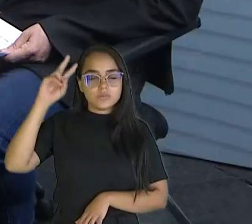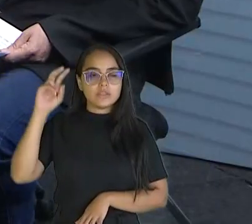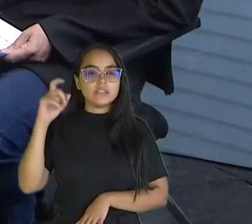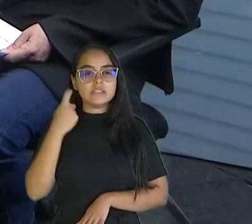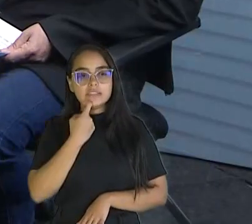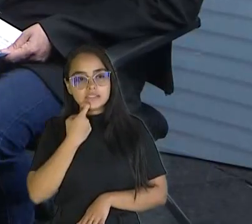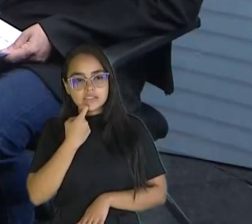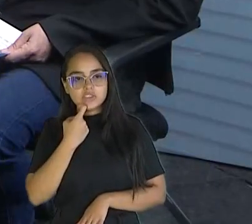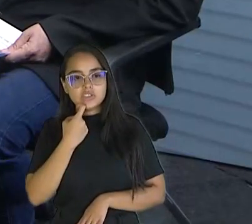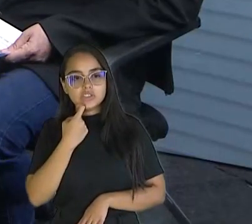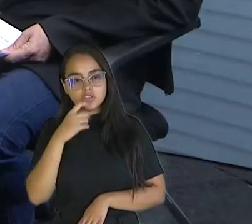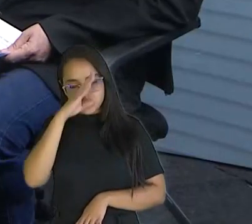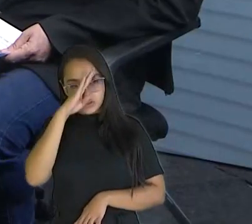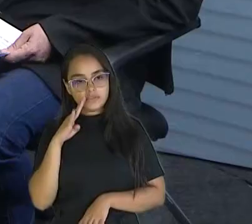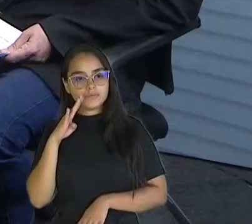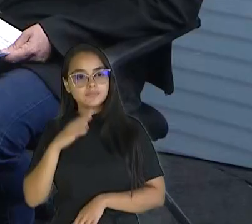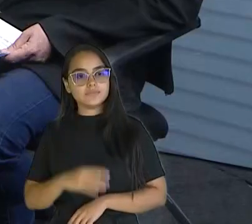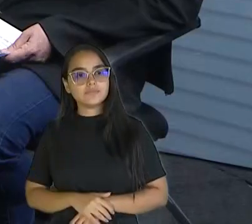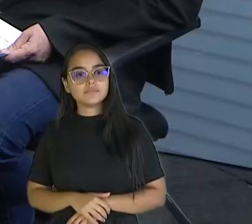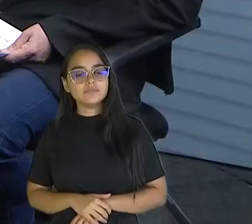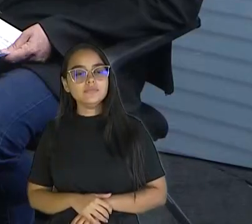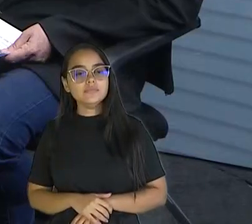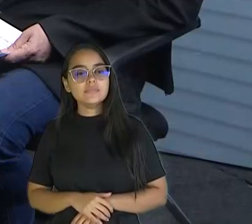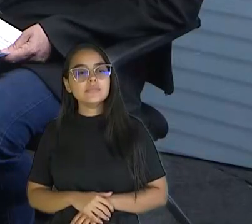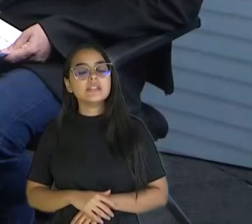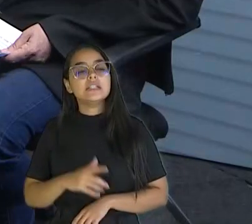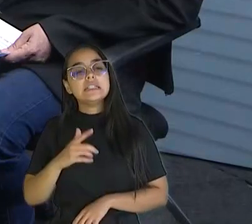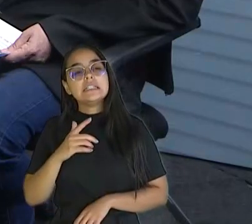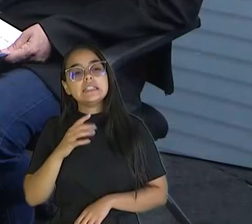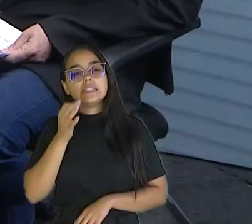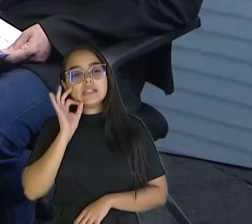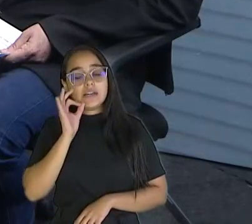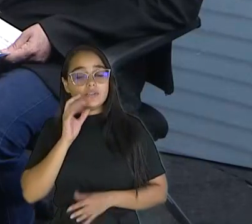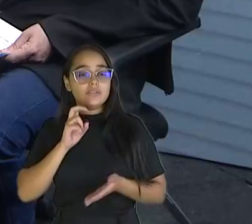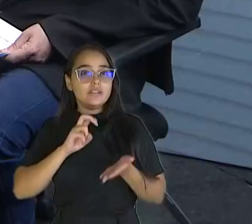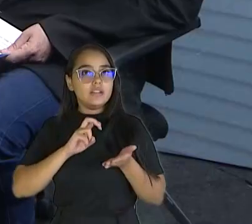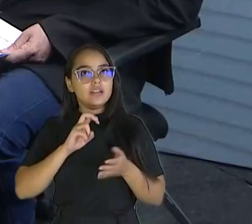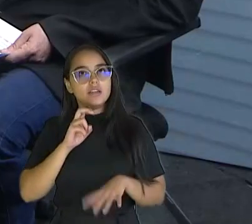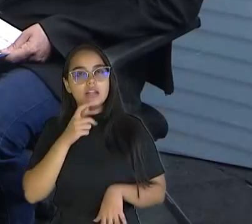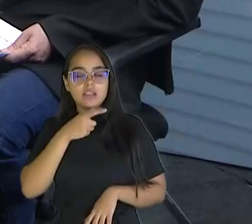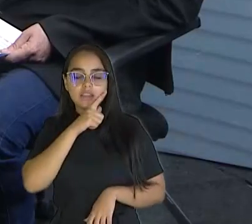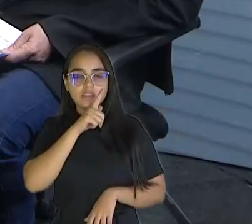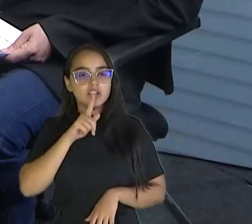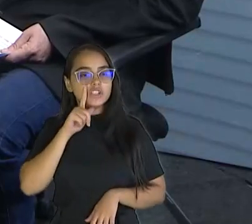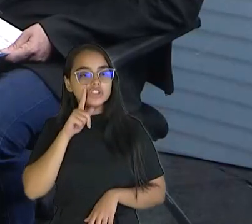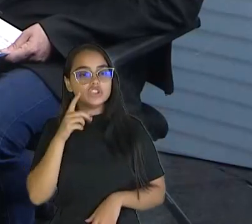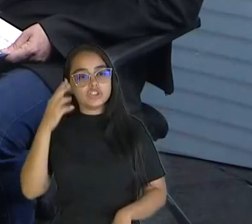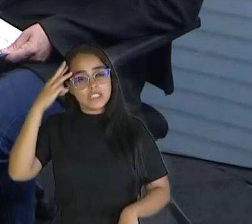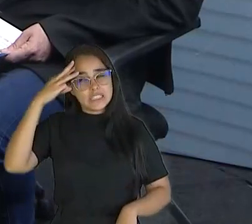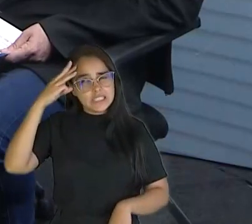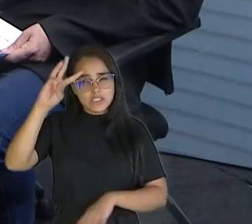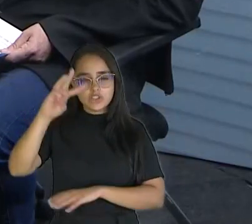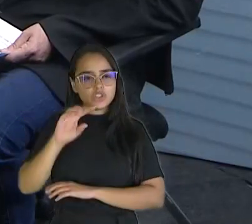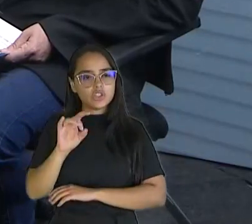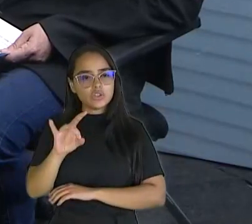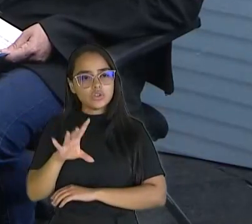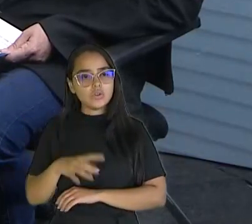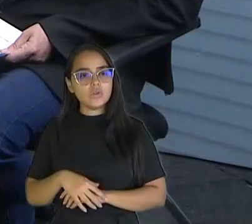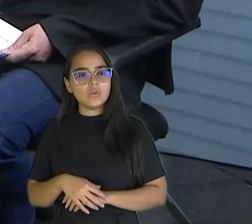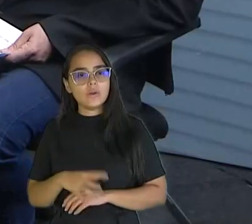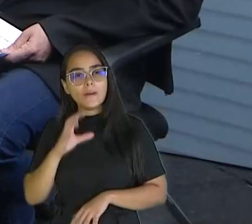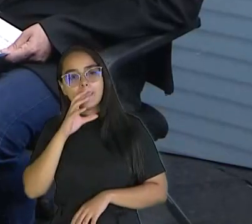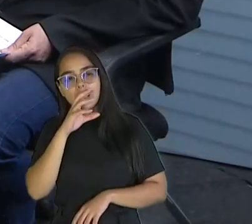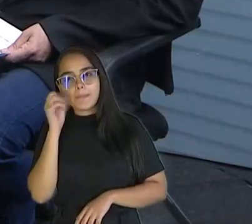segunda a sexta. De graça? De graça. E café da manhã 3 dias da semana. Então, as outras... café da manhã, café, pão. Café, ovos,